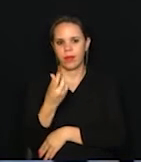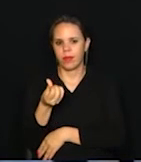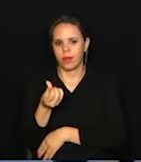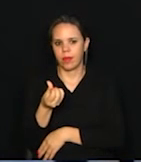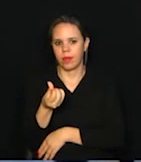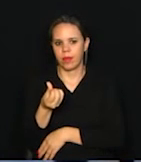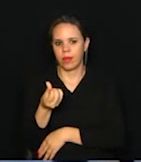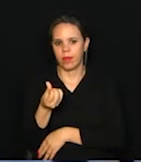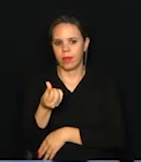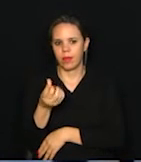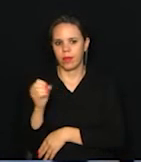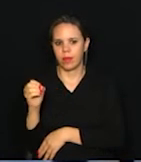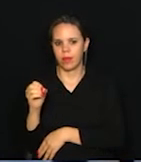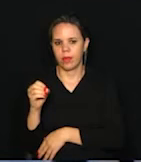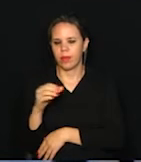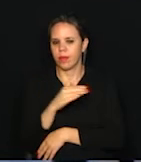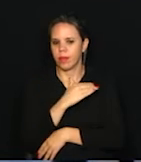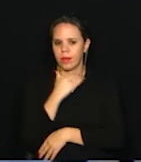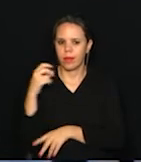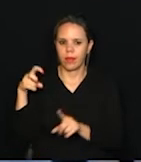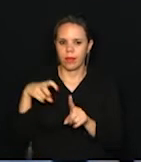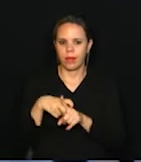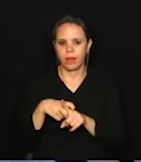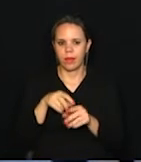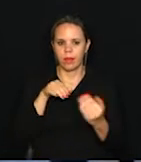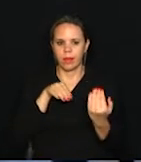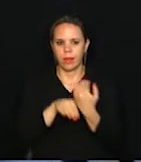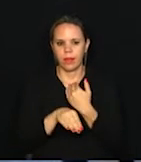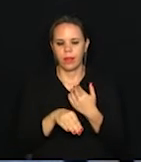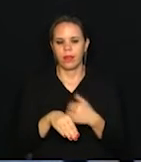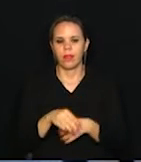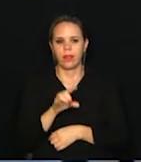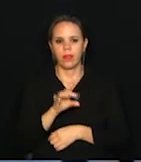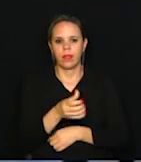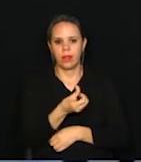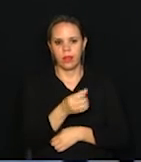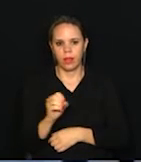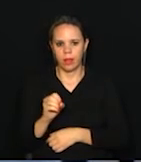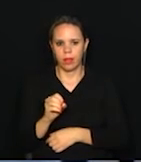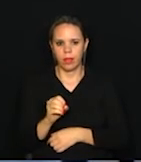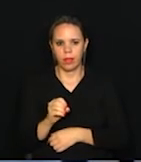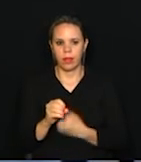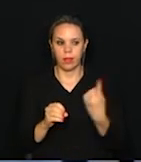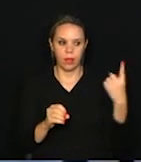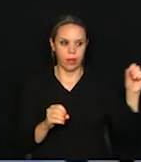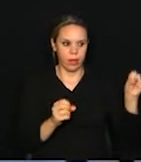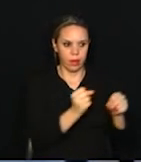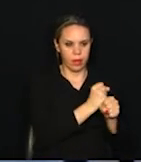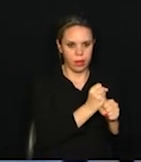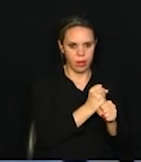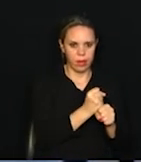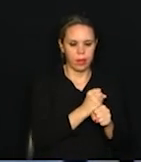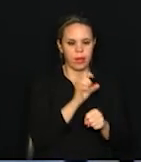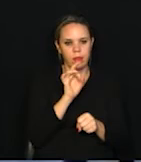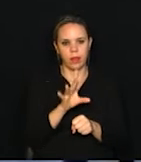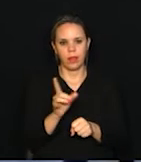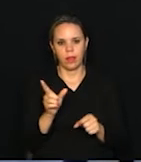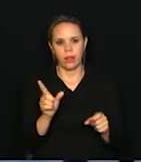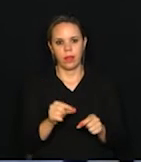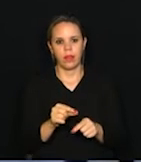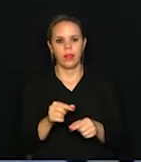260 vítimas fatais no trânsito para apenas 60 em 10 anos. Apenas 60